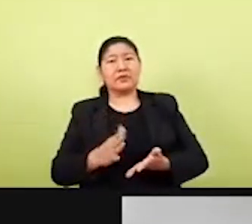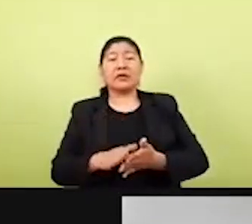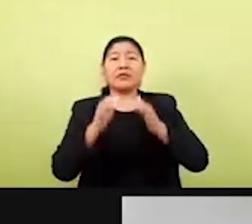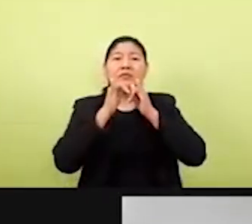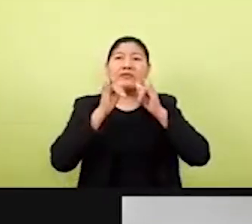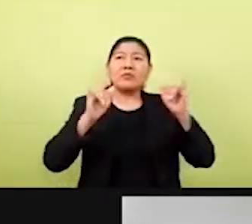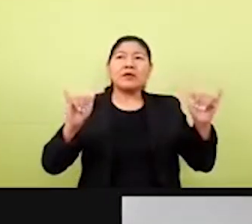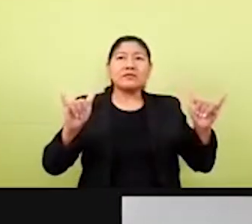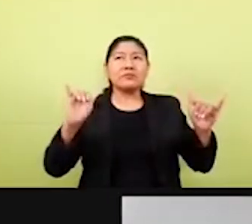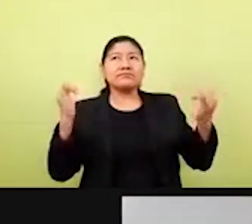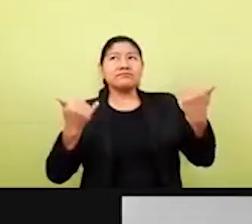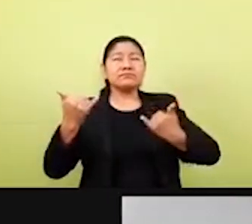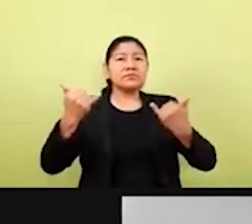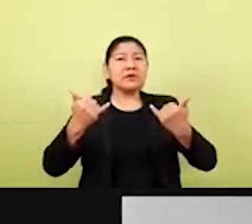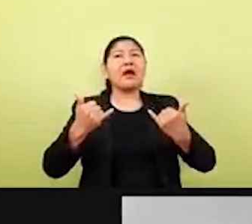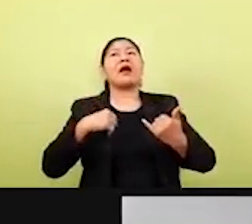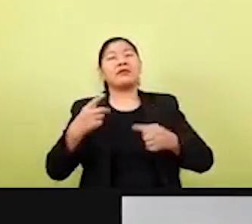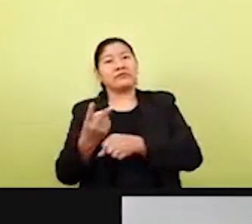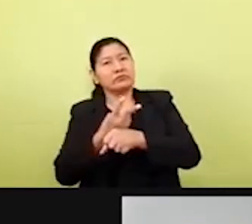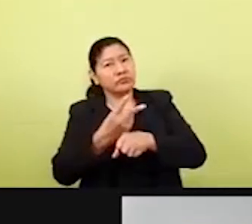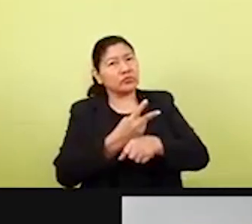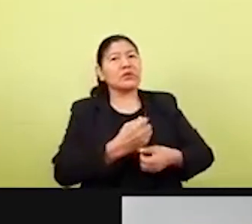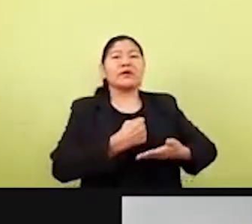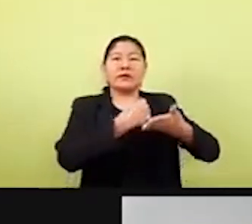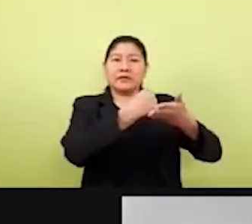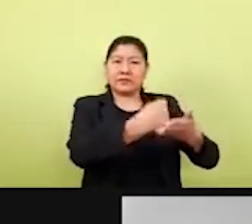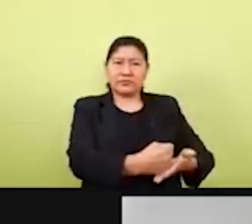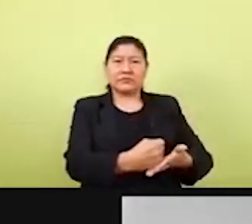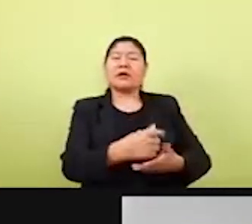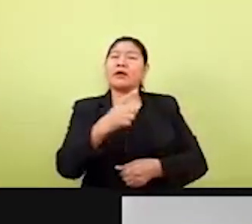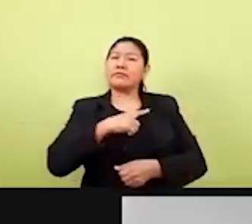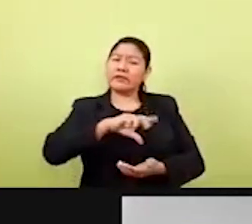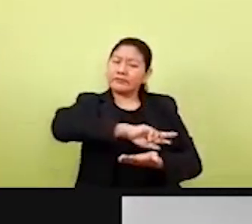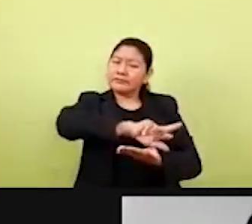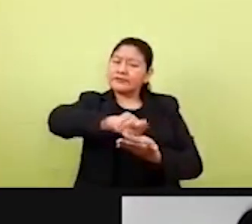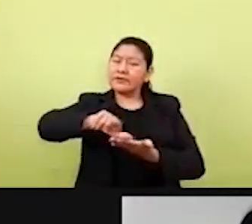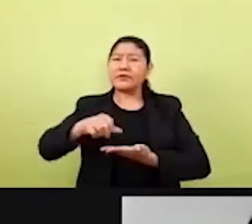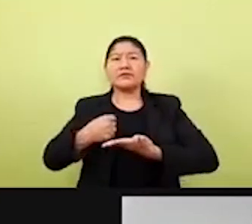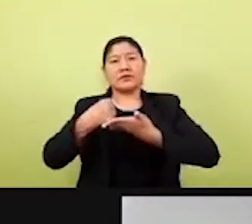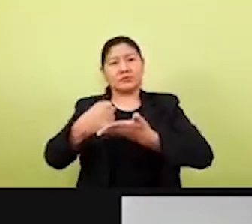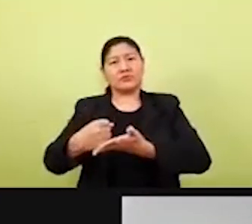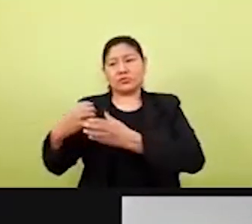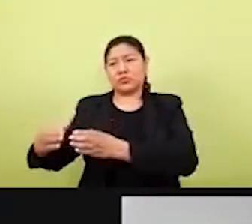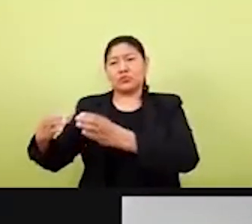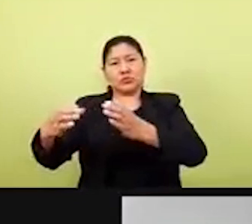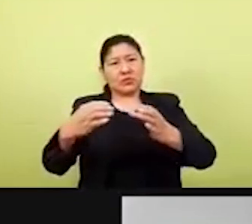informação e encaminhamento para os serviços, né? Dizer que existem serviços especializados